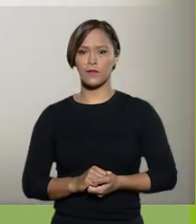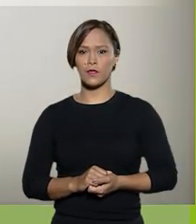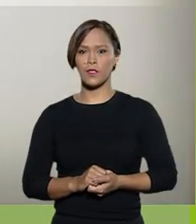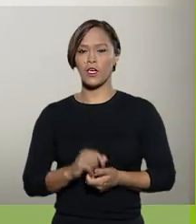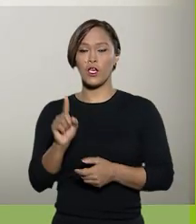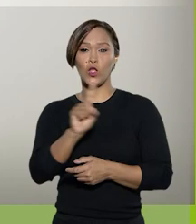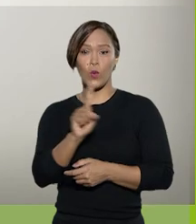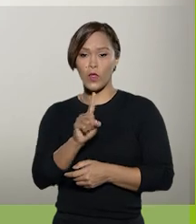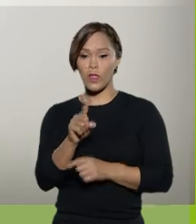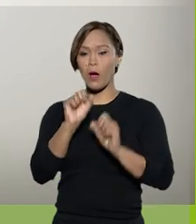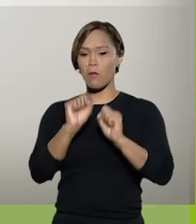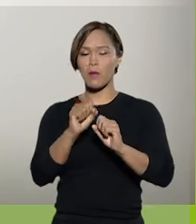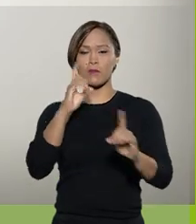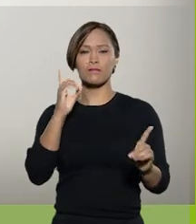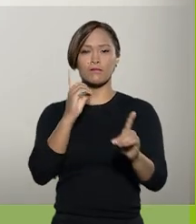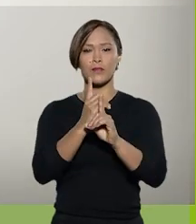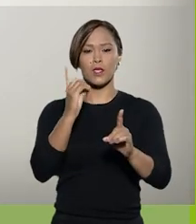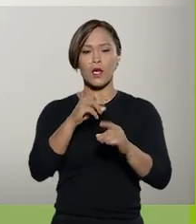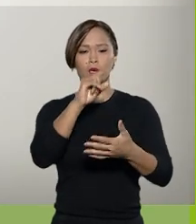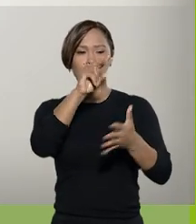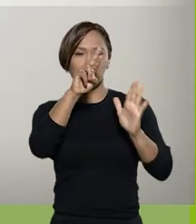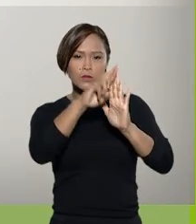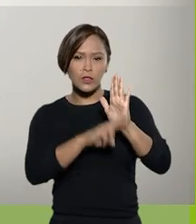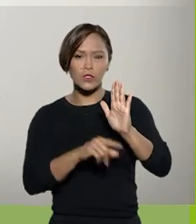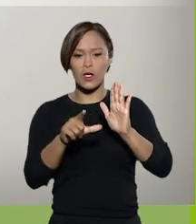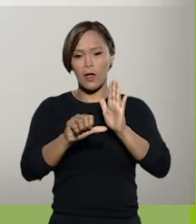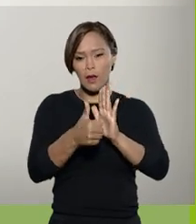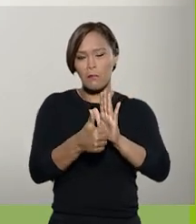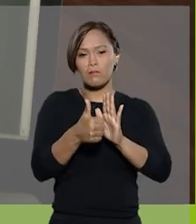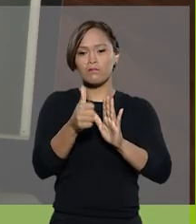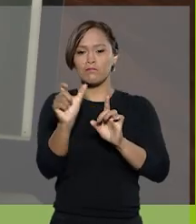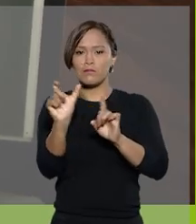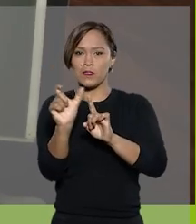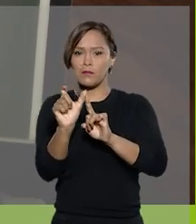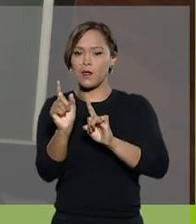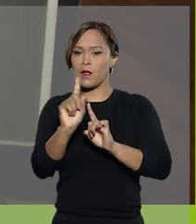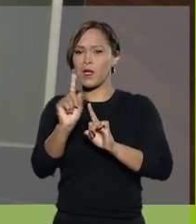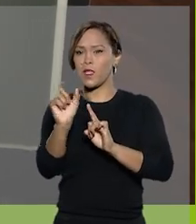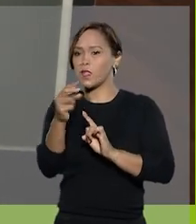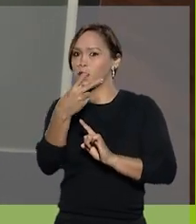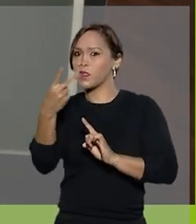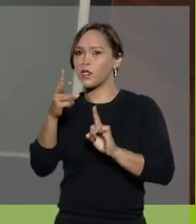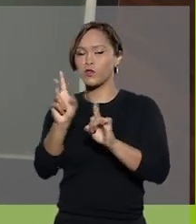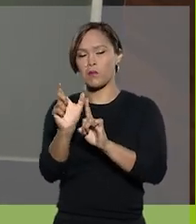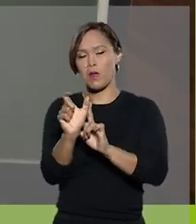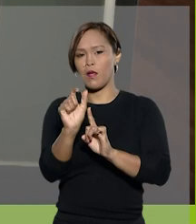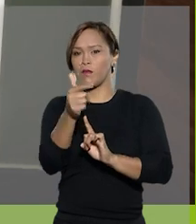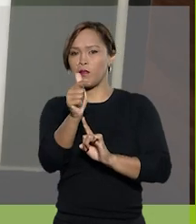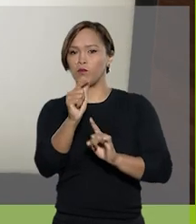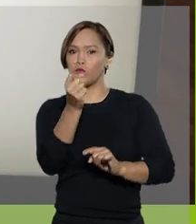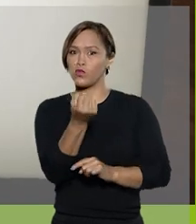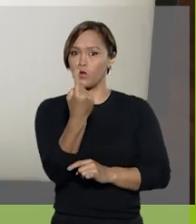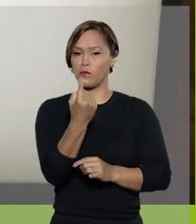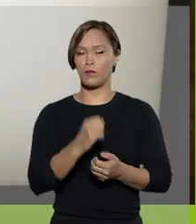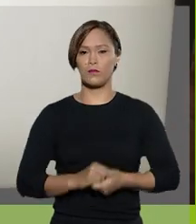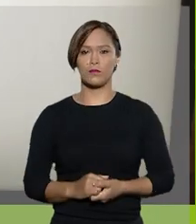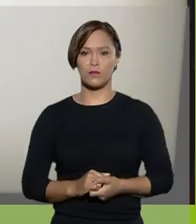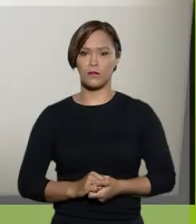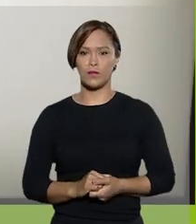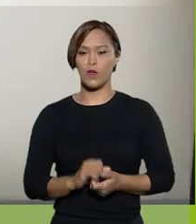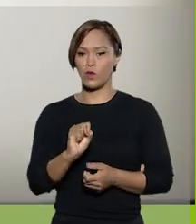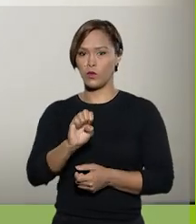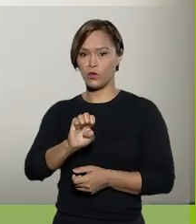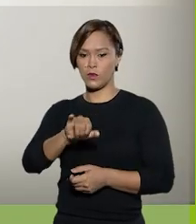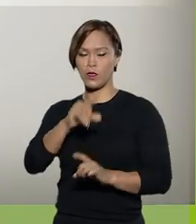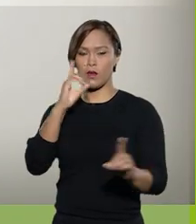e o NÃO para localizar registros contendo a primeira, mas não a segunda palavra digitada. No